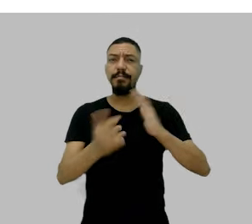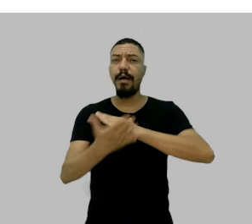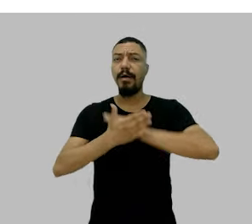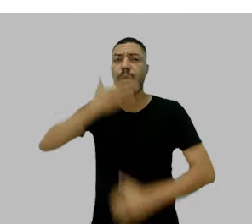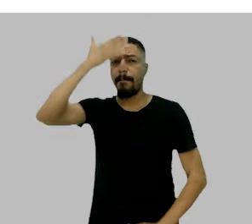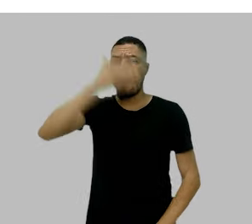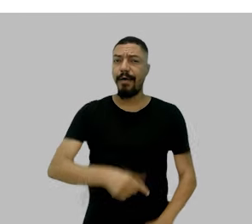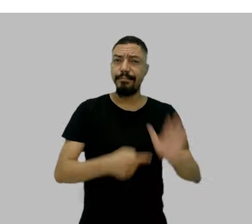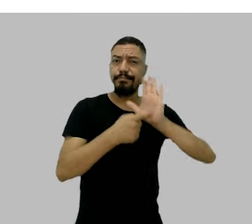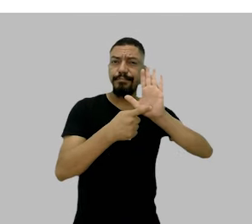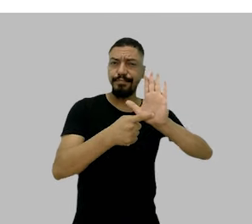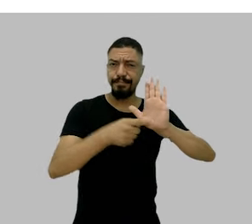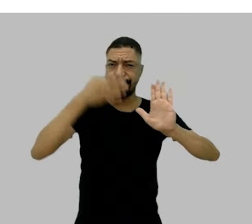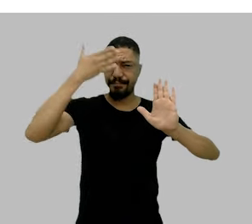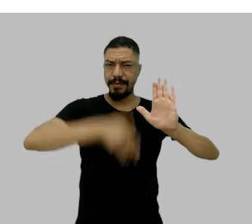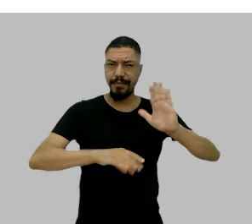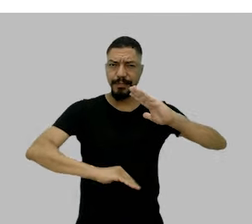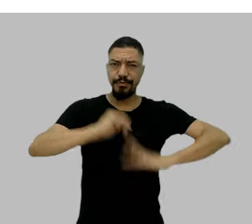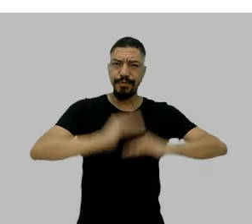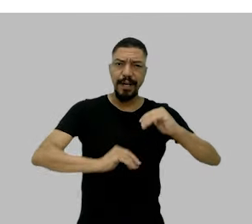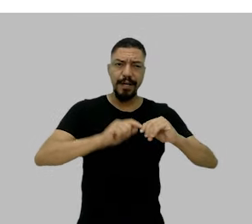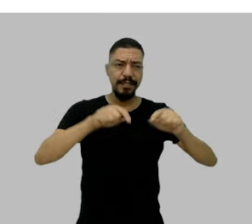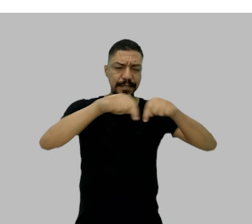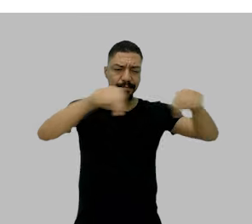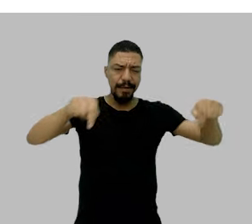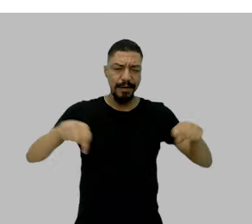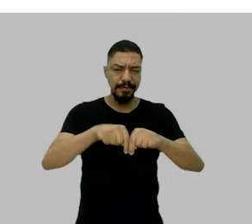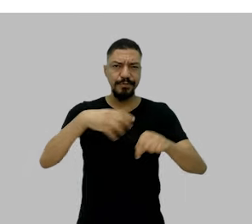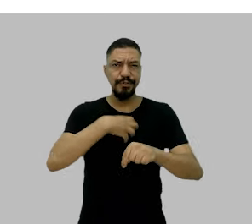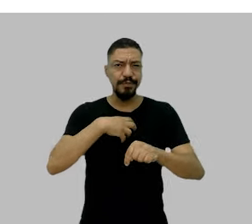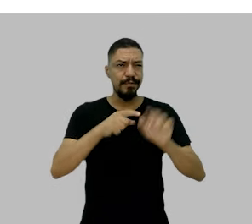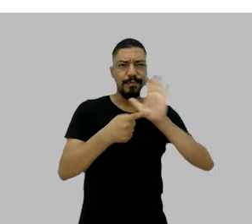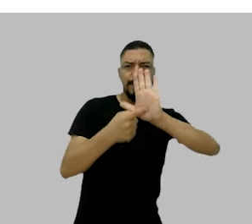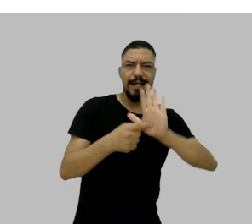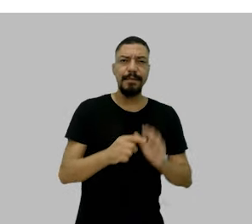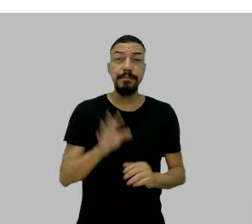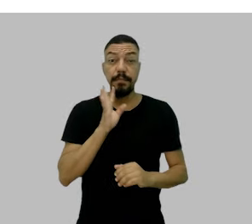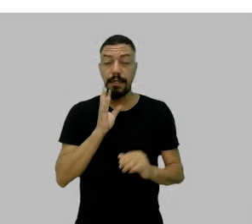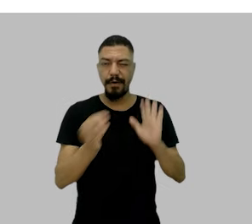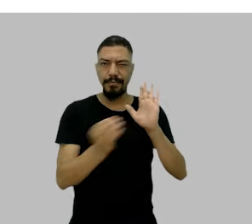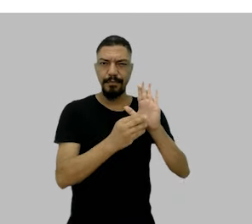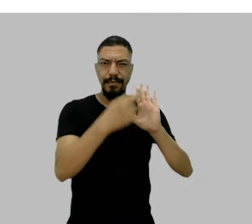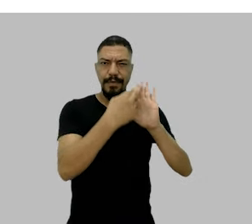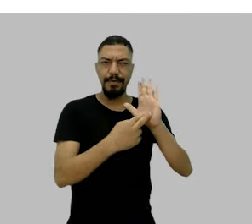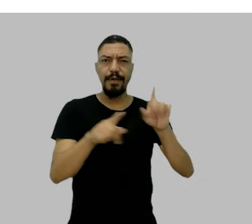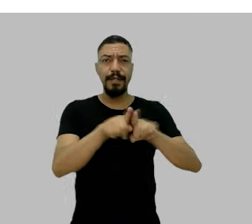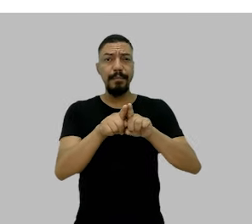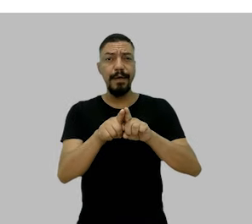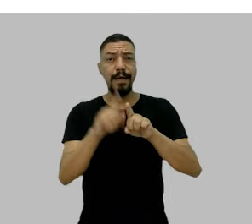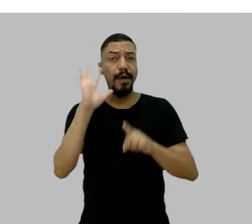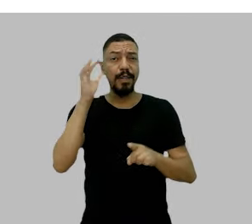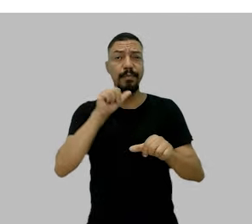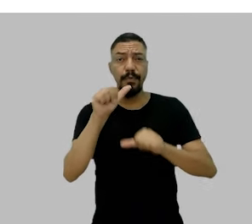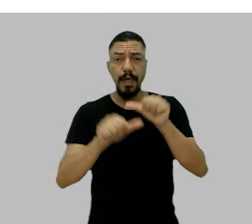atividade aconteceu naquele espaço e daquela forma. Uma coisa que é legal de relatório, quando as coisas mudam, comentei